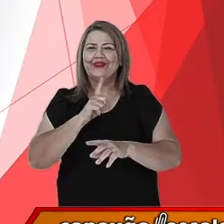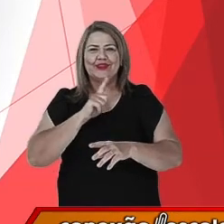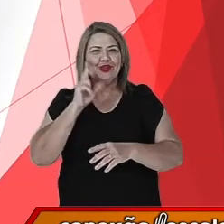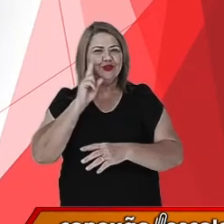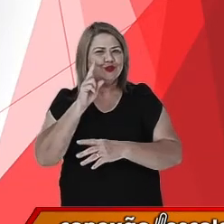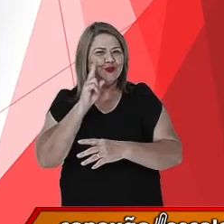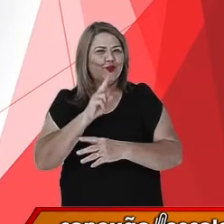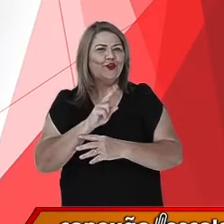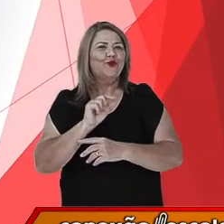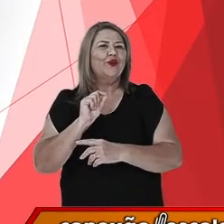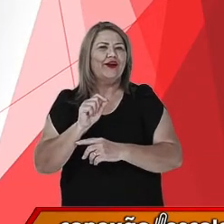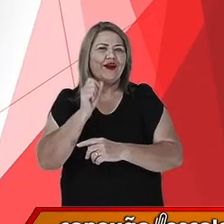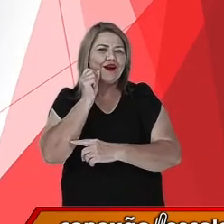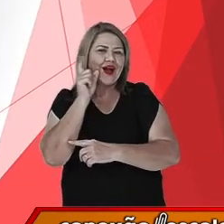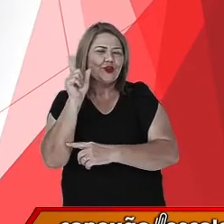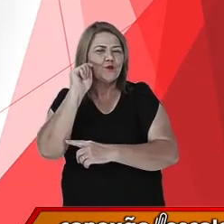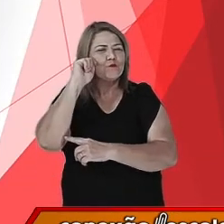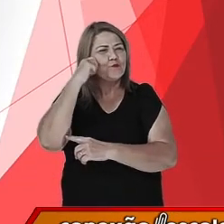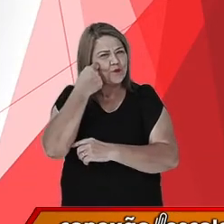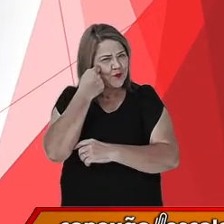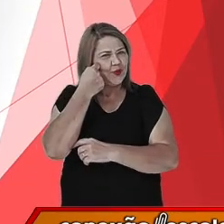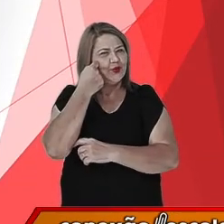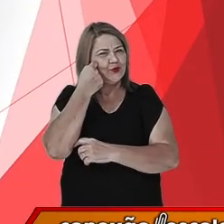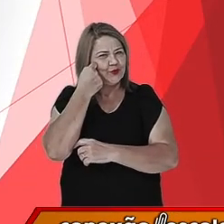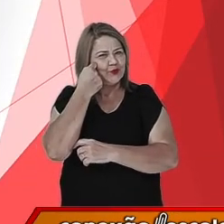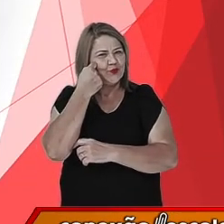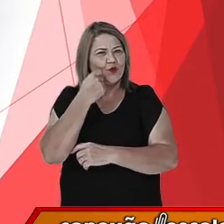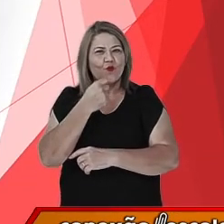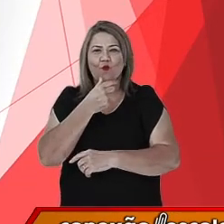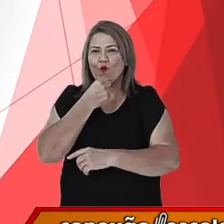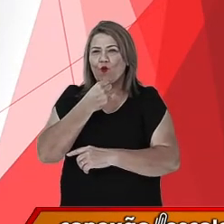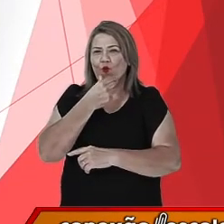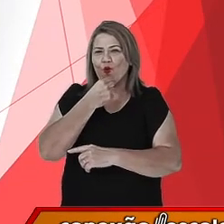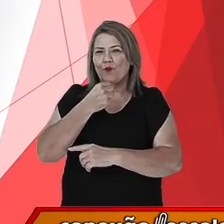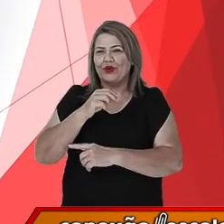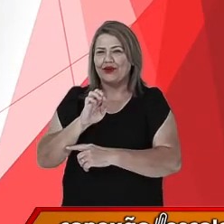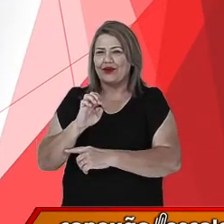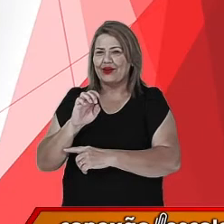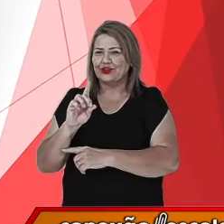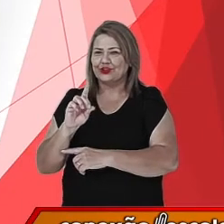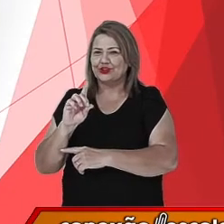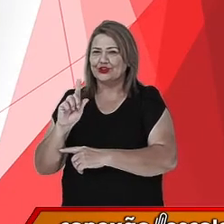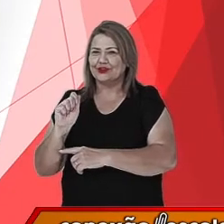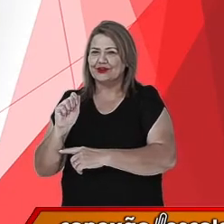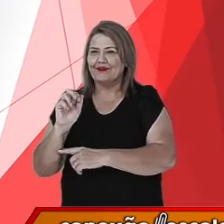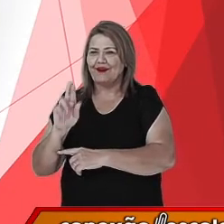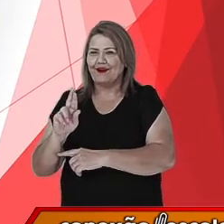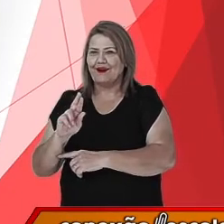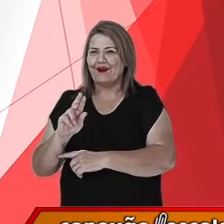história chamada Gato Preto, do Edgar Allan Poe, nessa atividade.